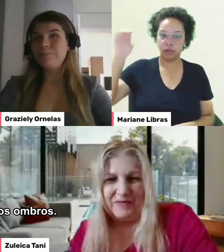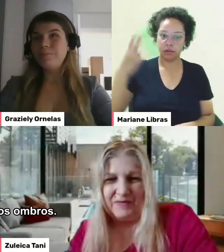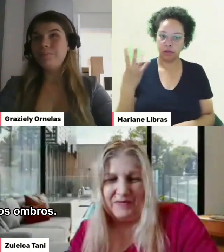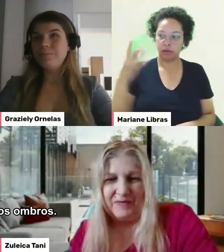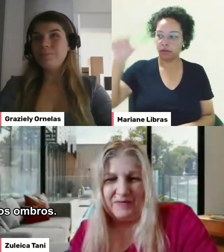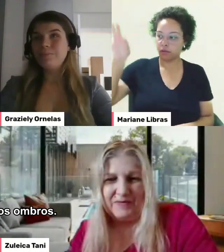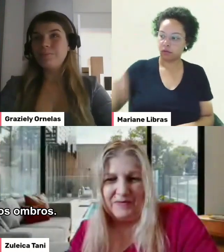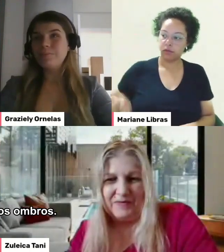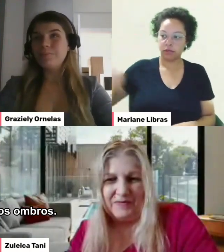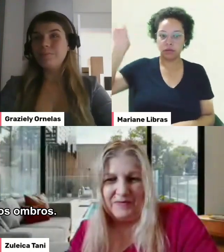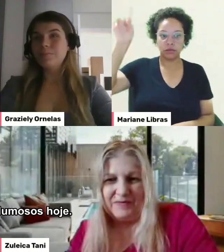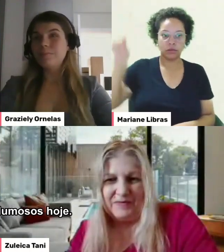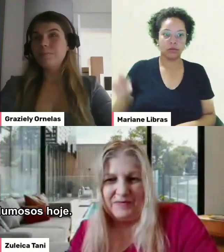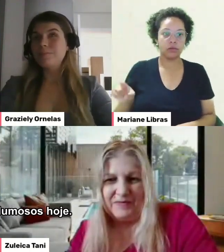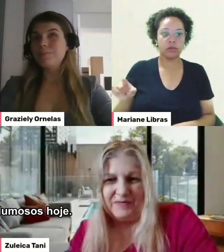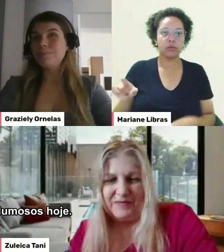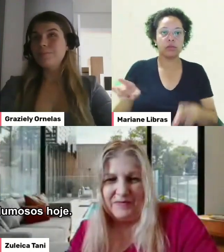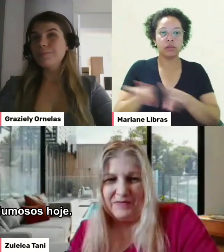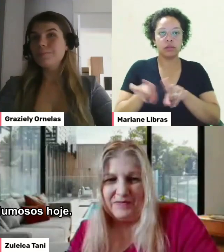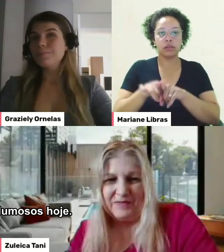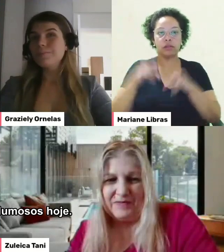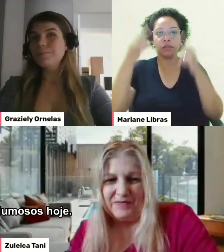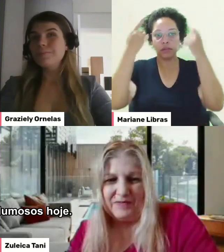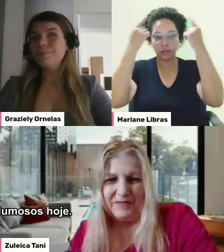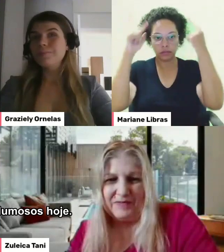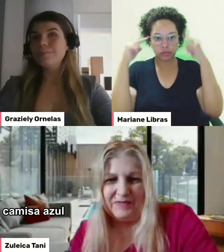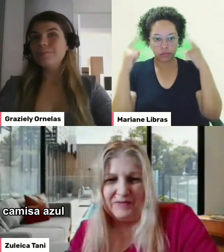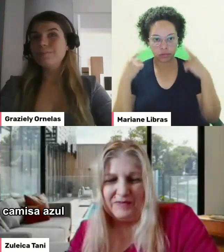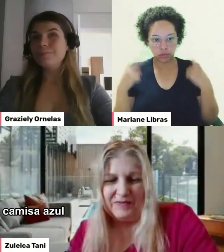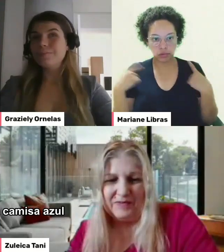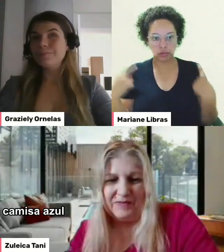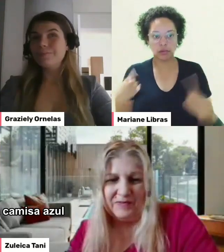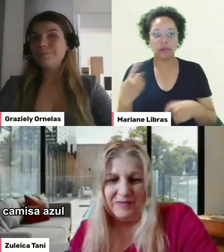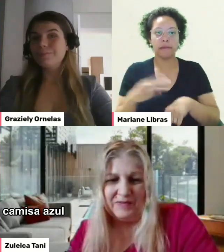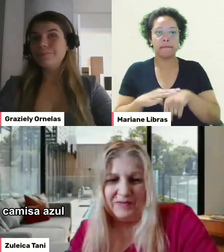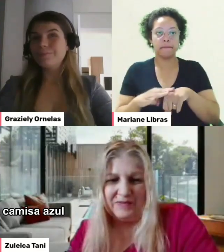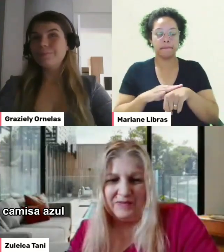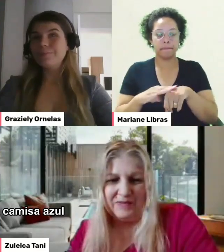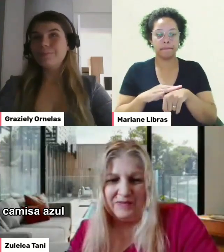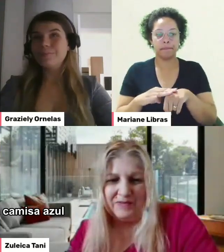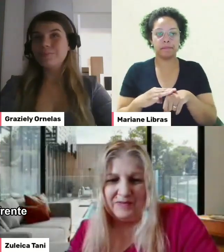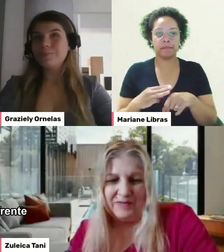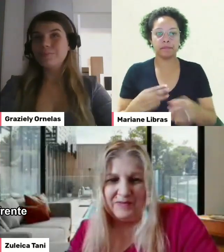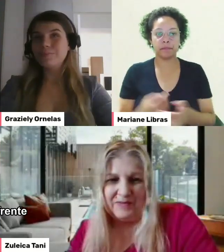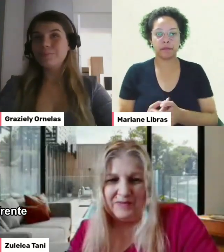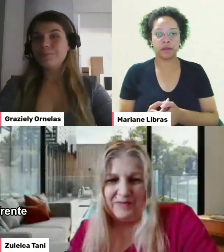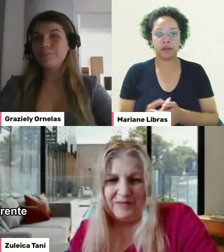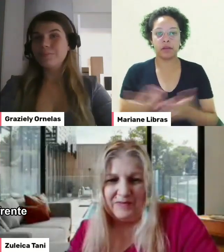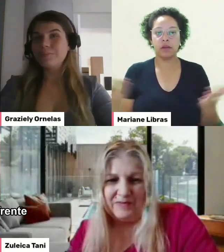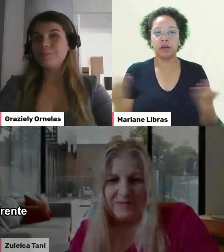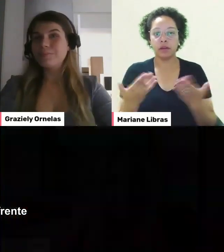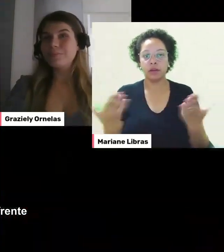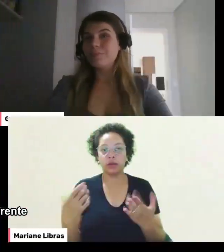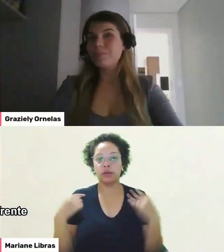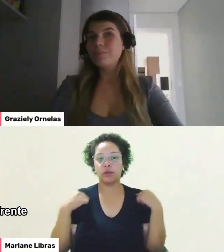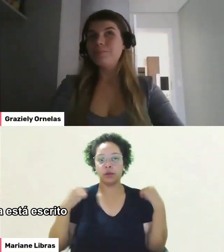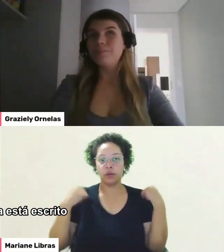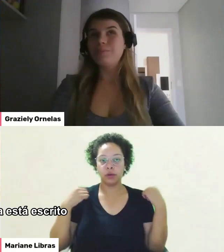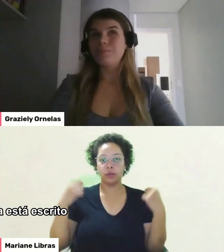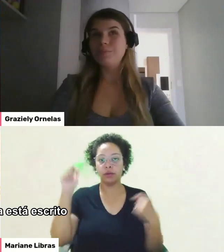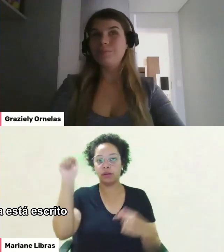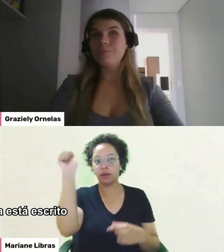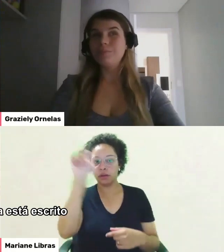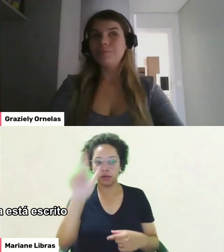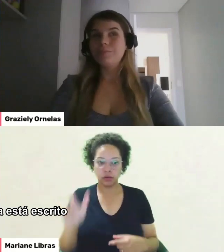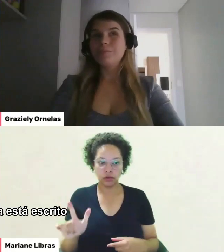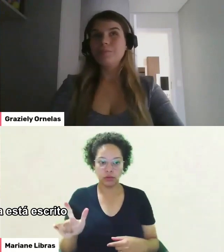castanhos na altura dos ombros, estão bem volumosos hoje. Estou com uma camisa azul, e na frente